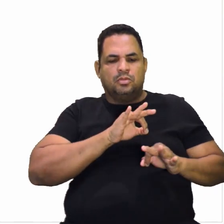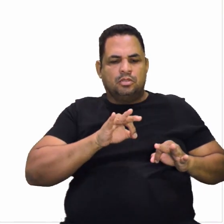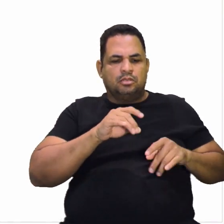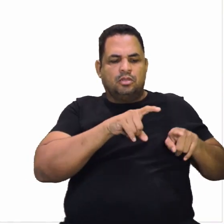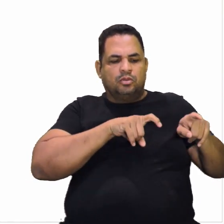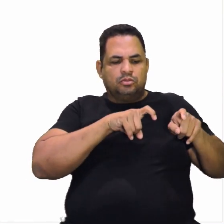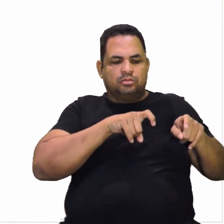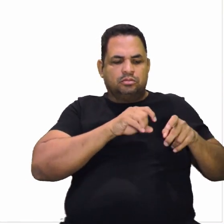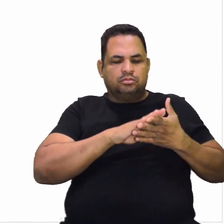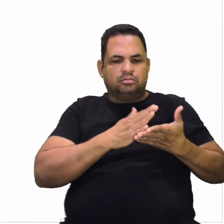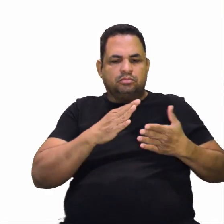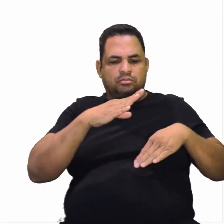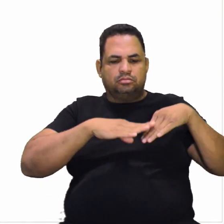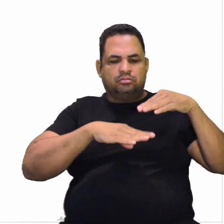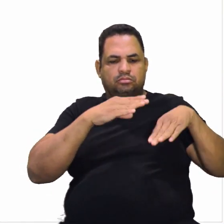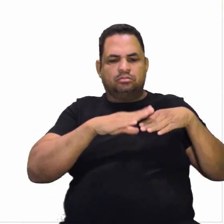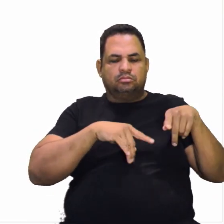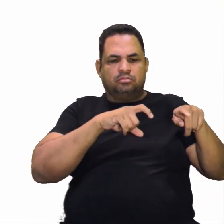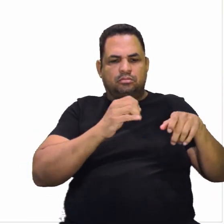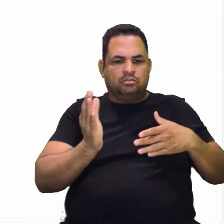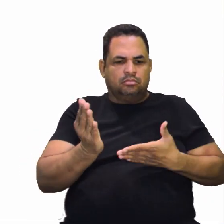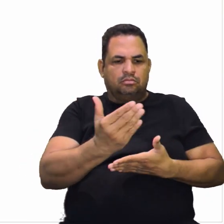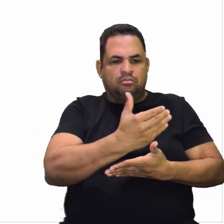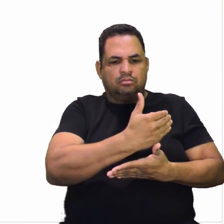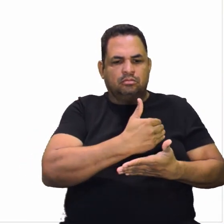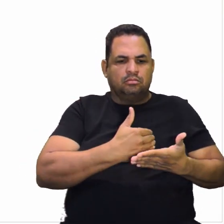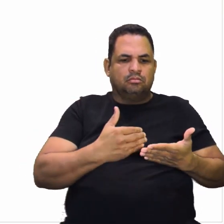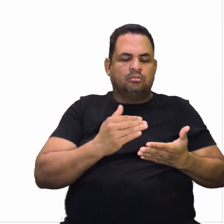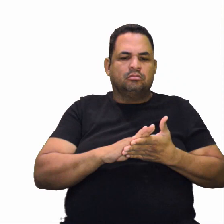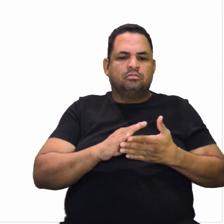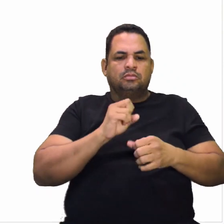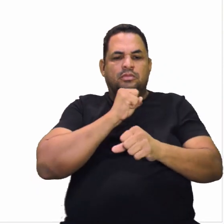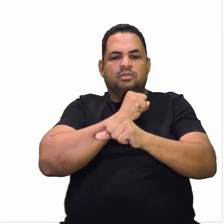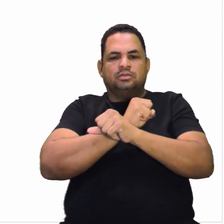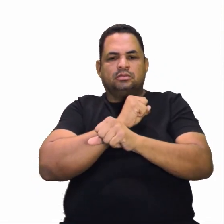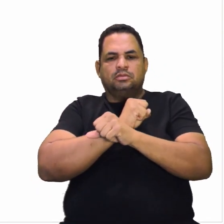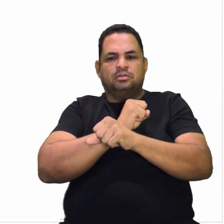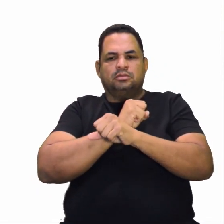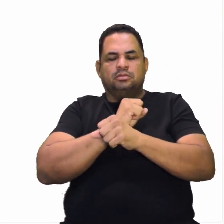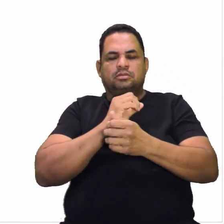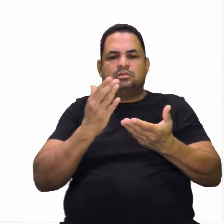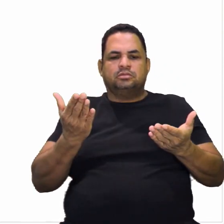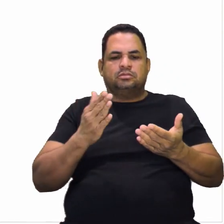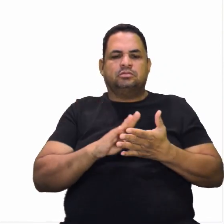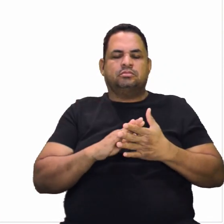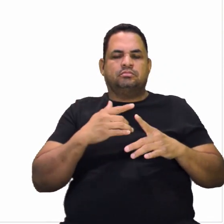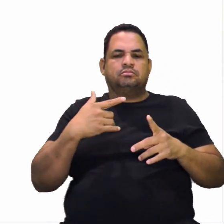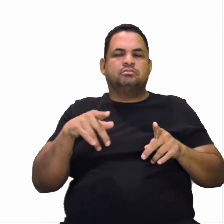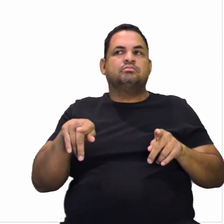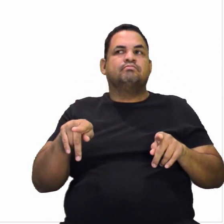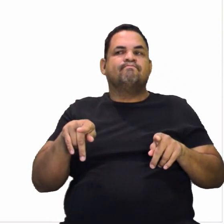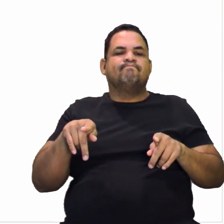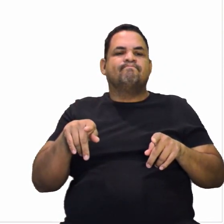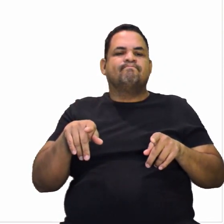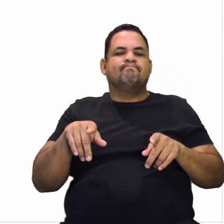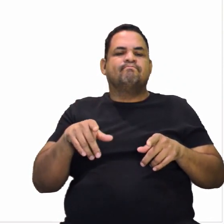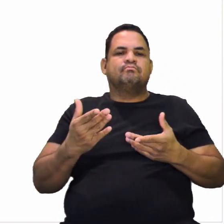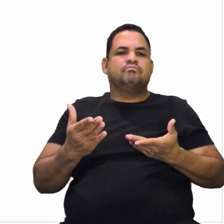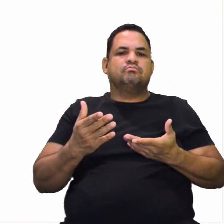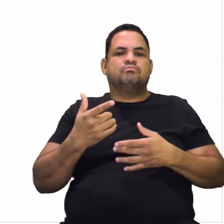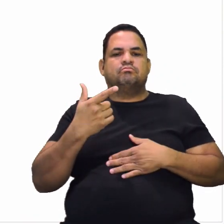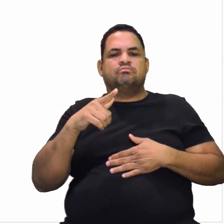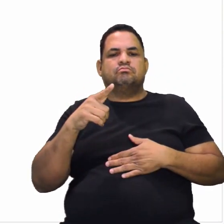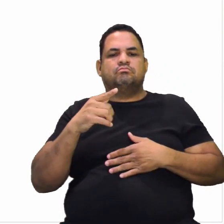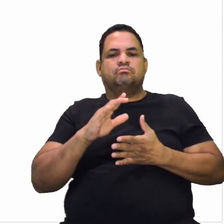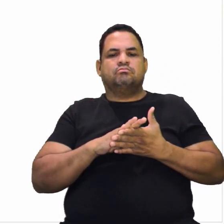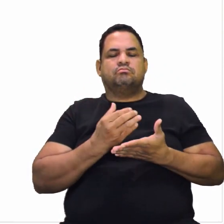camponeses. Tá? Camponeses e escravos. Os escravos provavelmente, não tendo um número